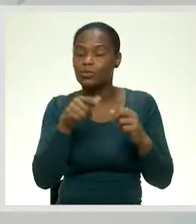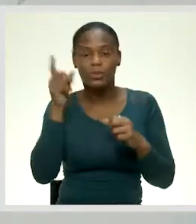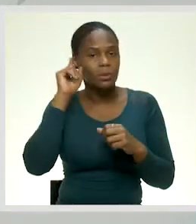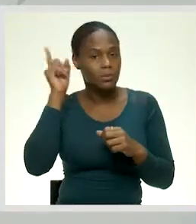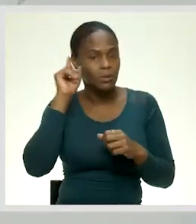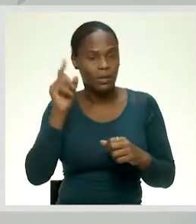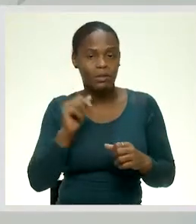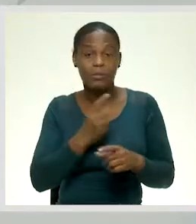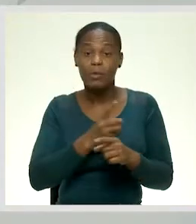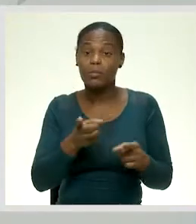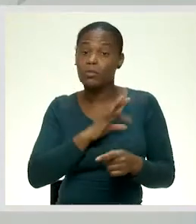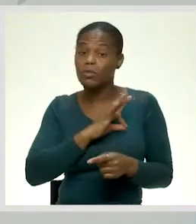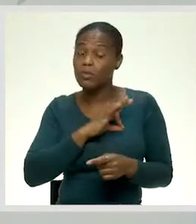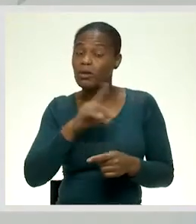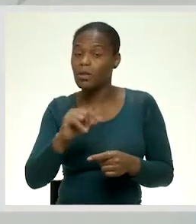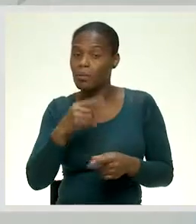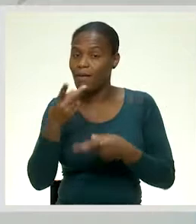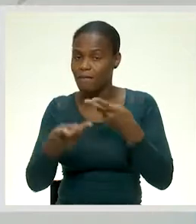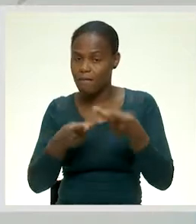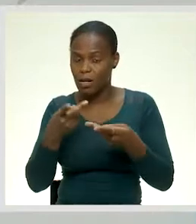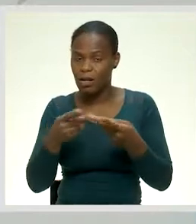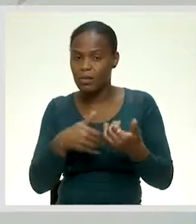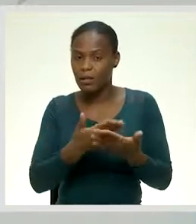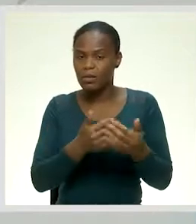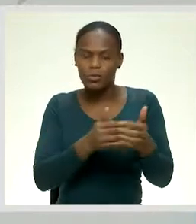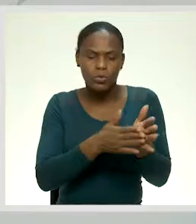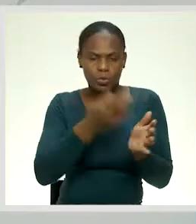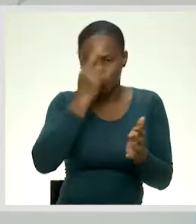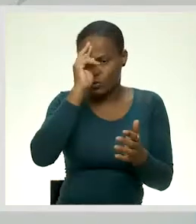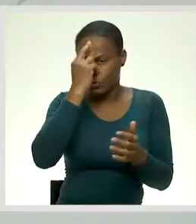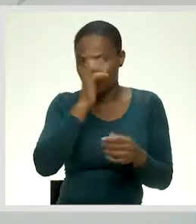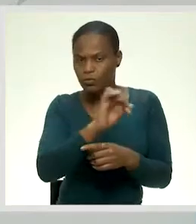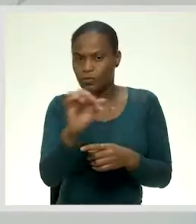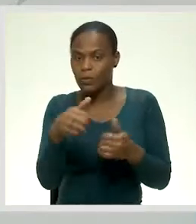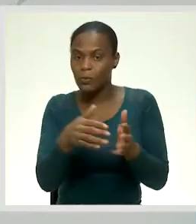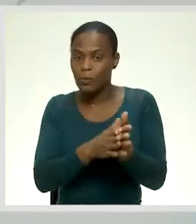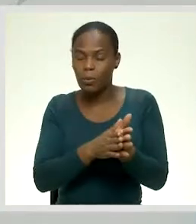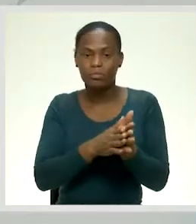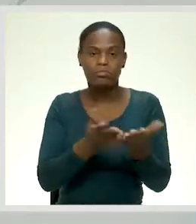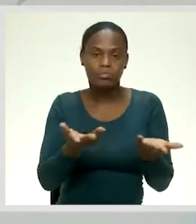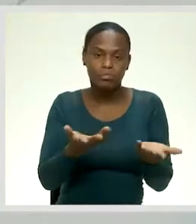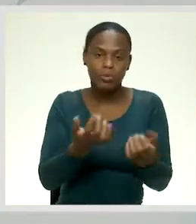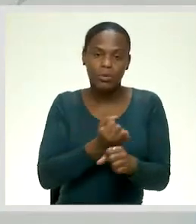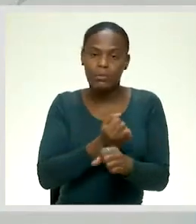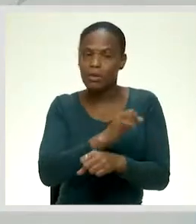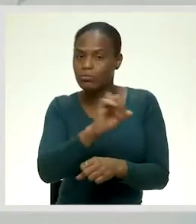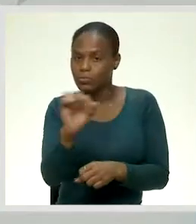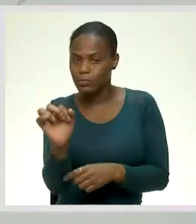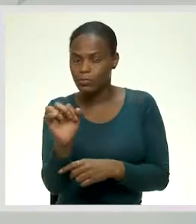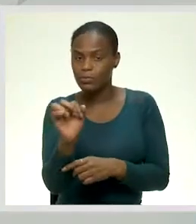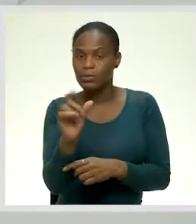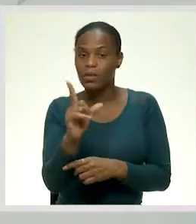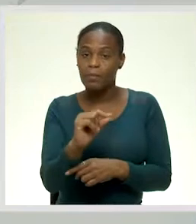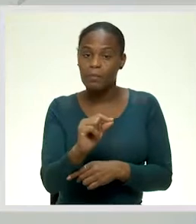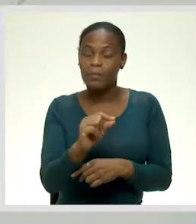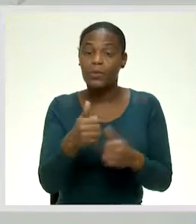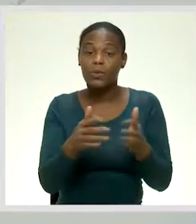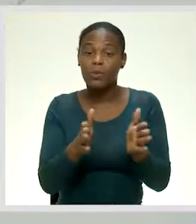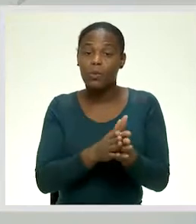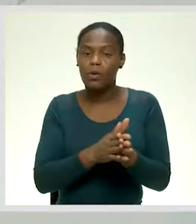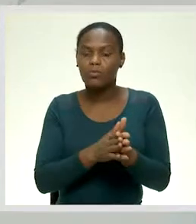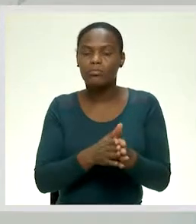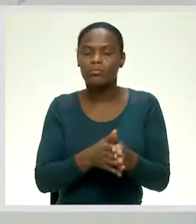o professor também avalia todo o seu esforço, todo o seu empenho, todo o seu trabalho e toda a sua dedicação.